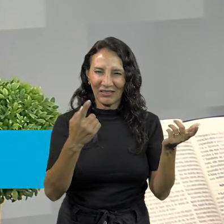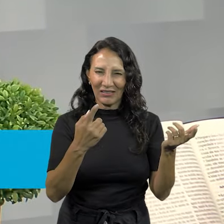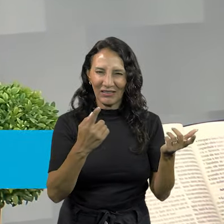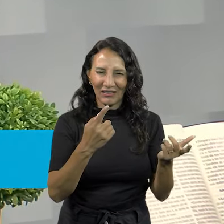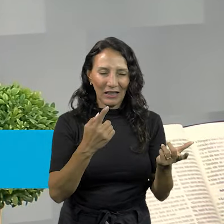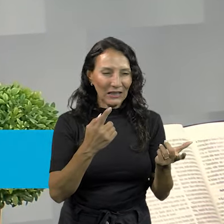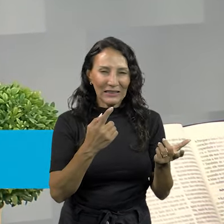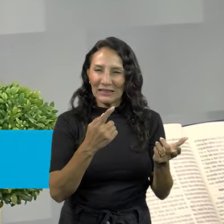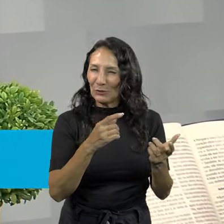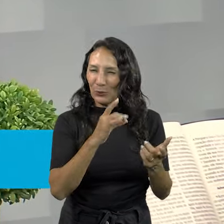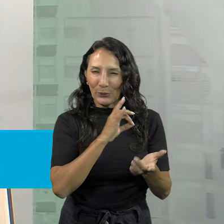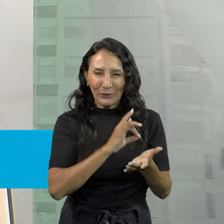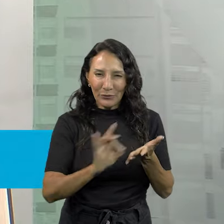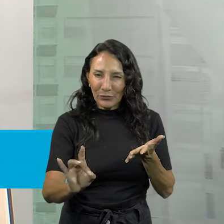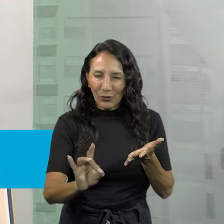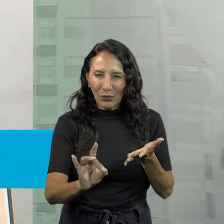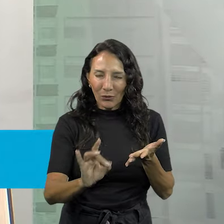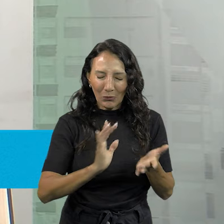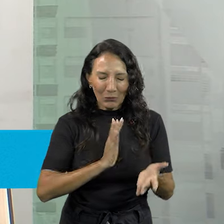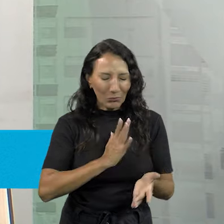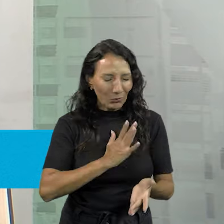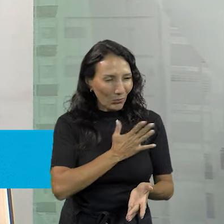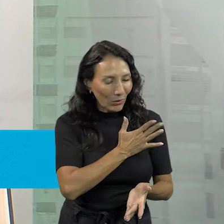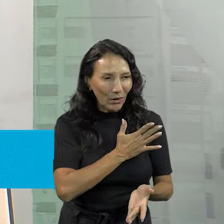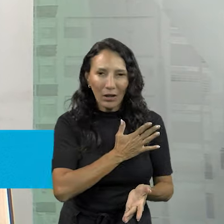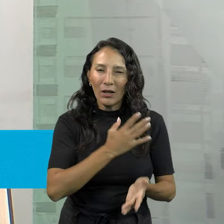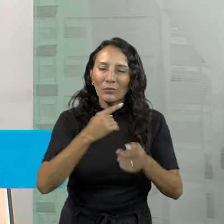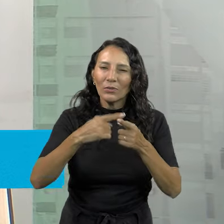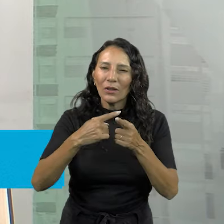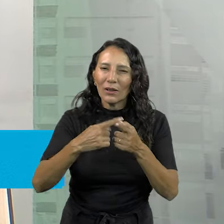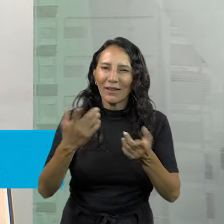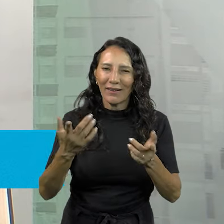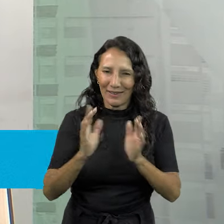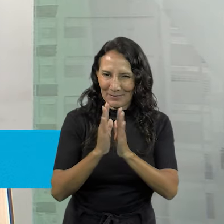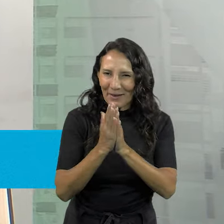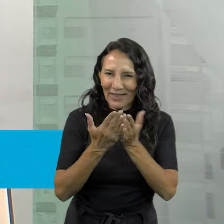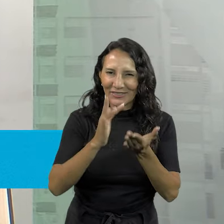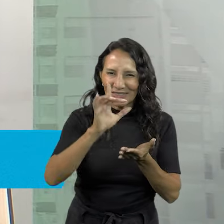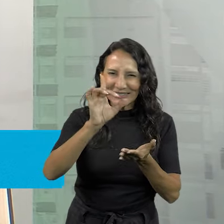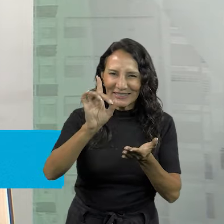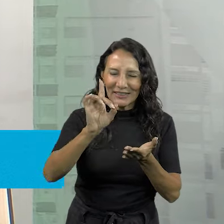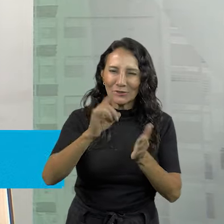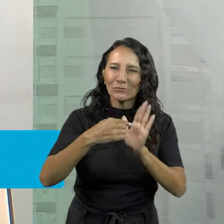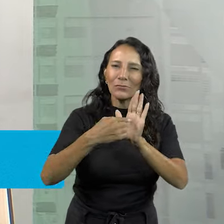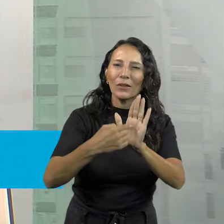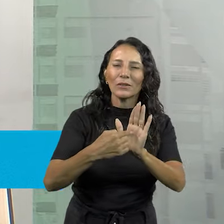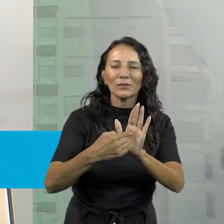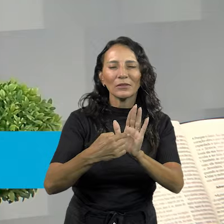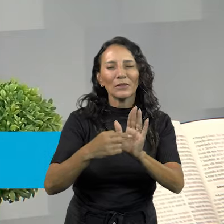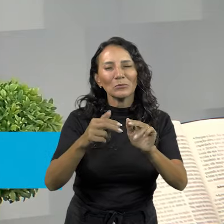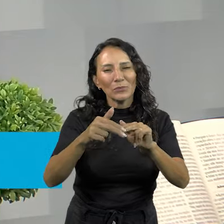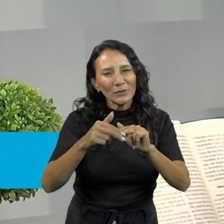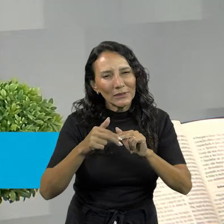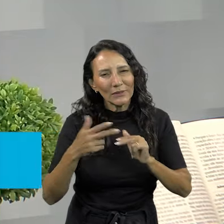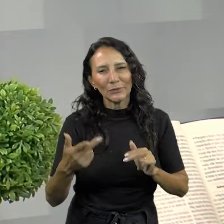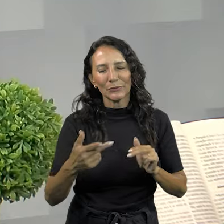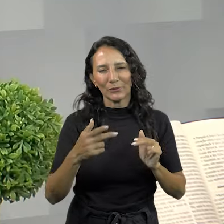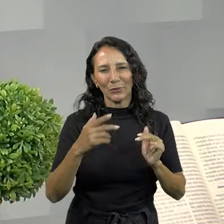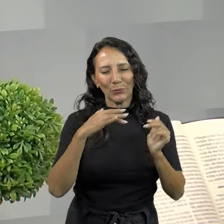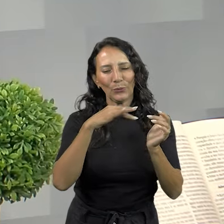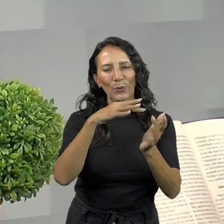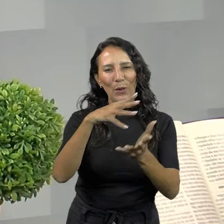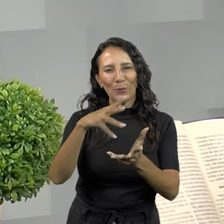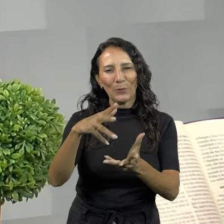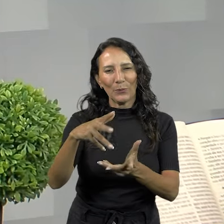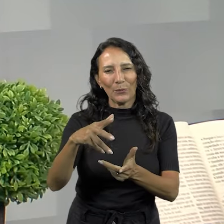Sabe? Nós temos tido, por quê? Porque a palavra diz que no final dos tempos o amor se esfriaria.